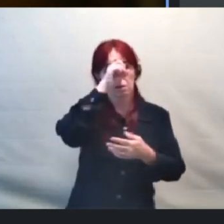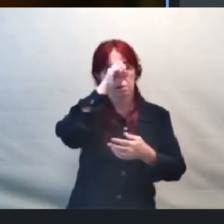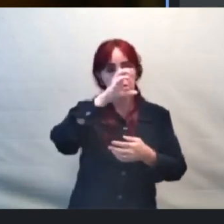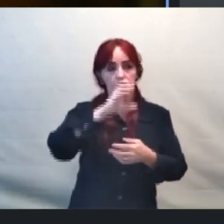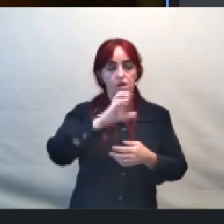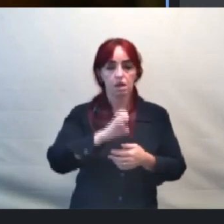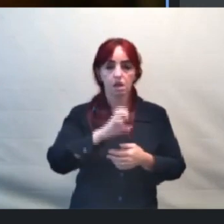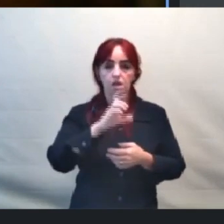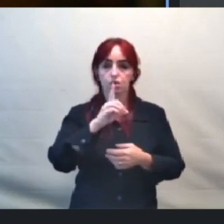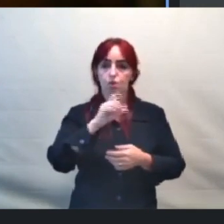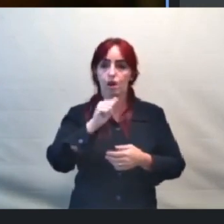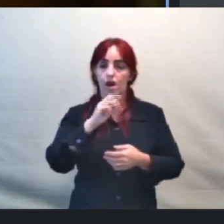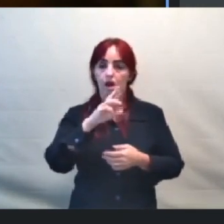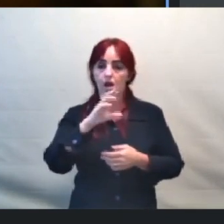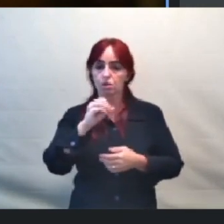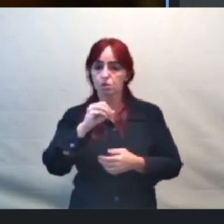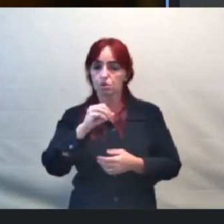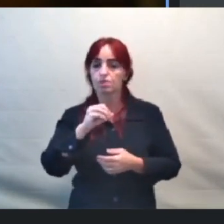Kubitschek,